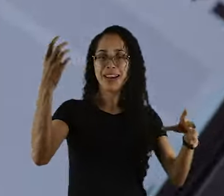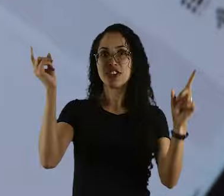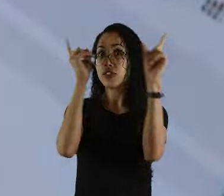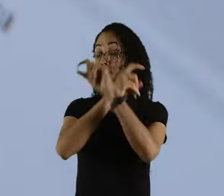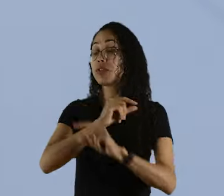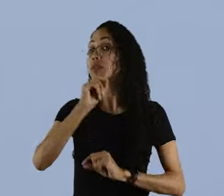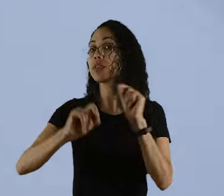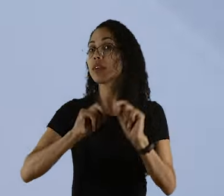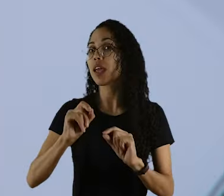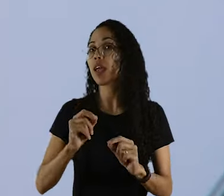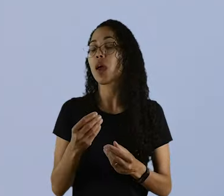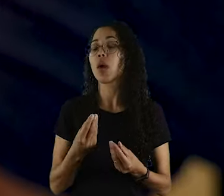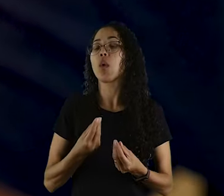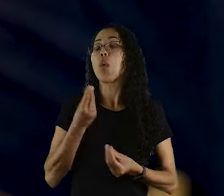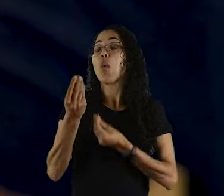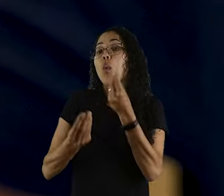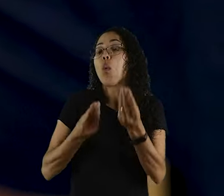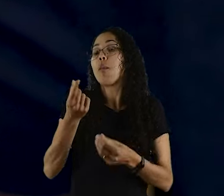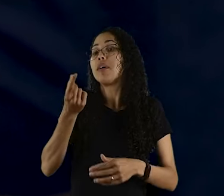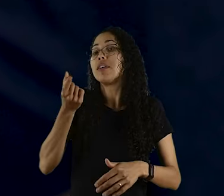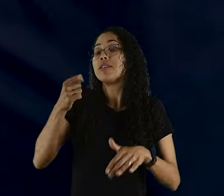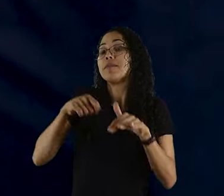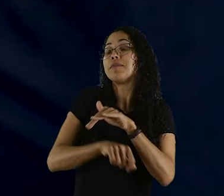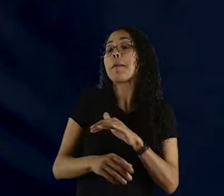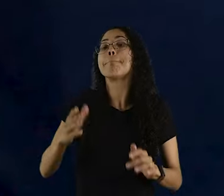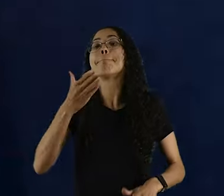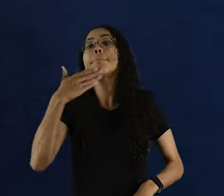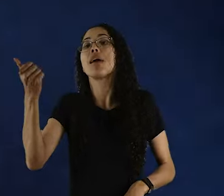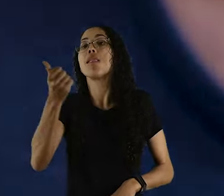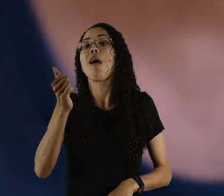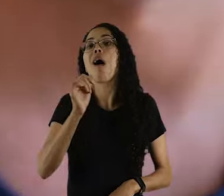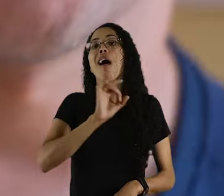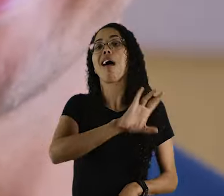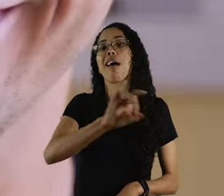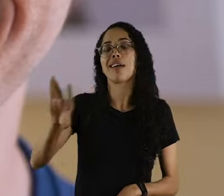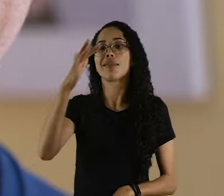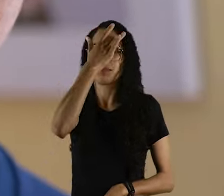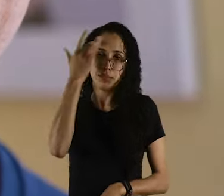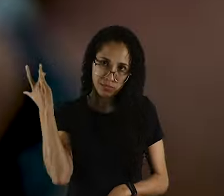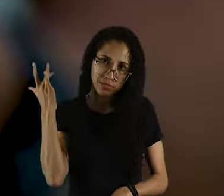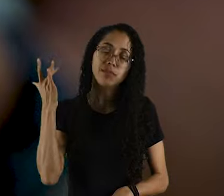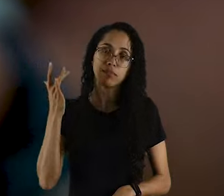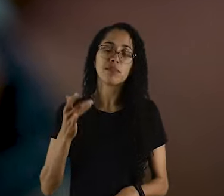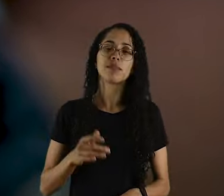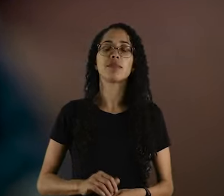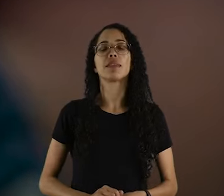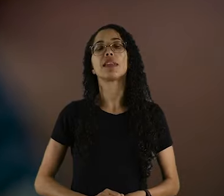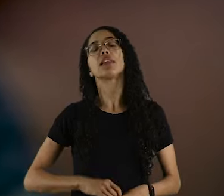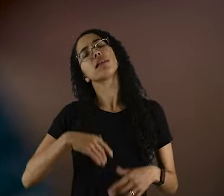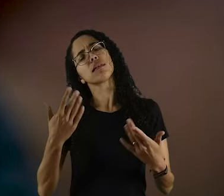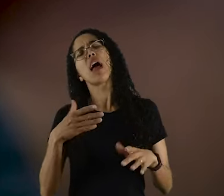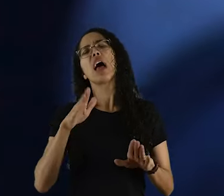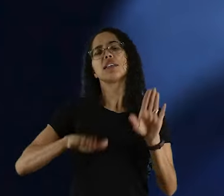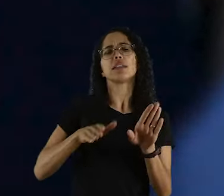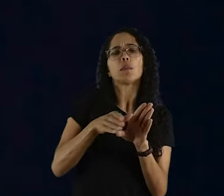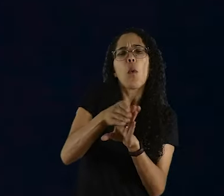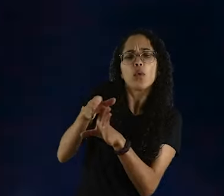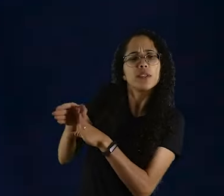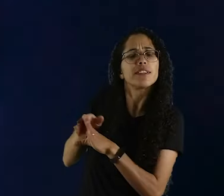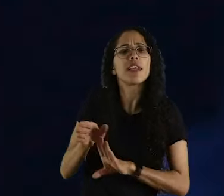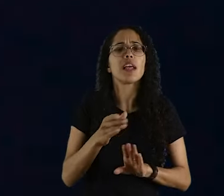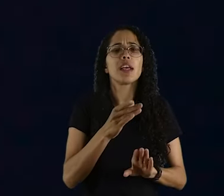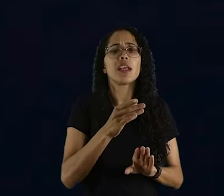entender o que se aplica melhor para o caso de cada pessoa. Então, mesmo com tantos conselhos e